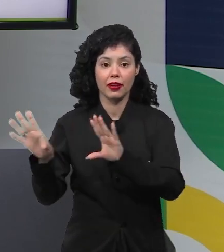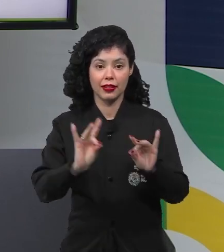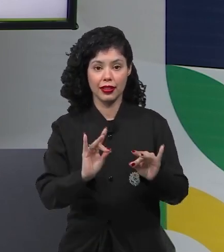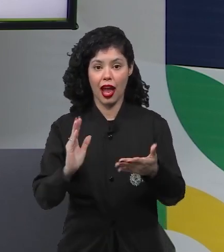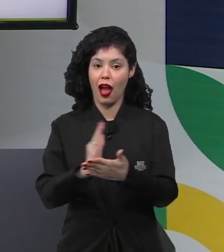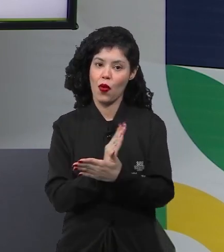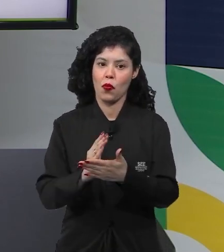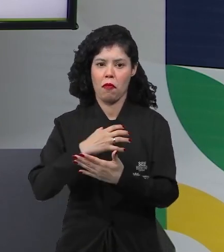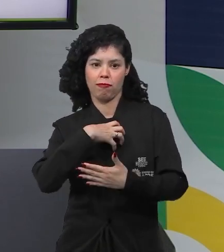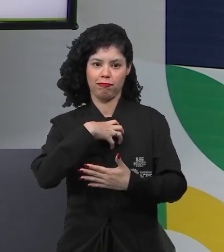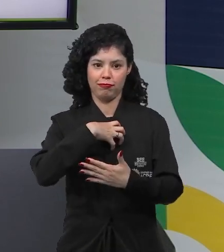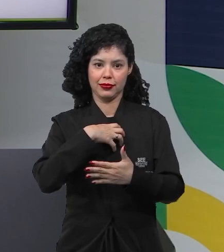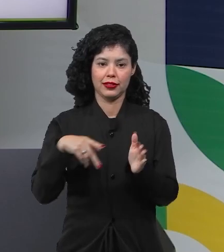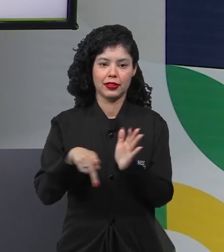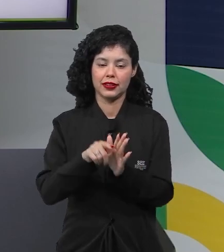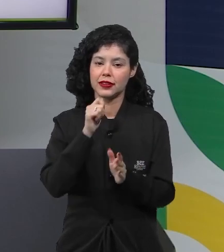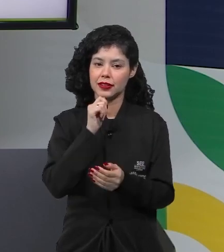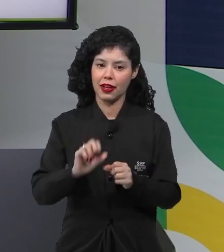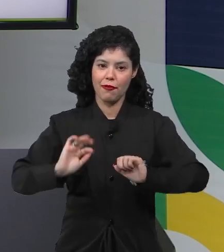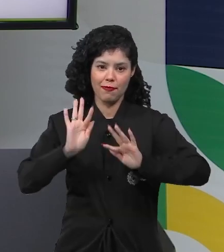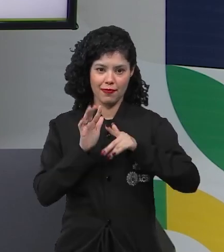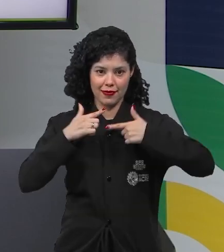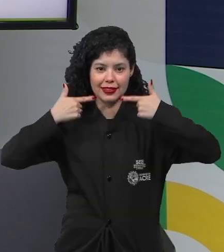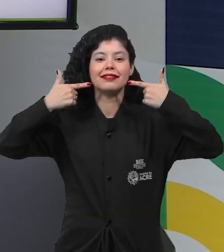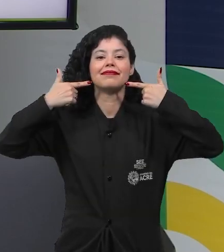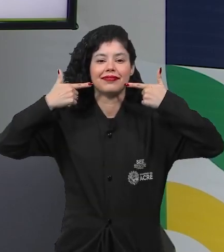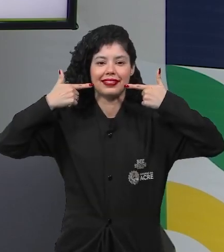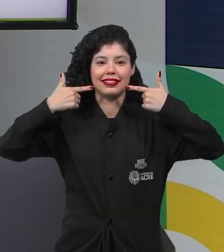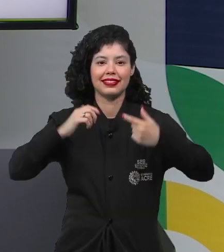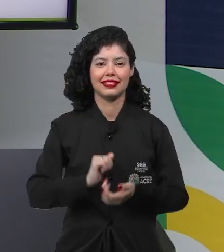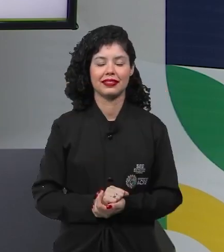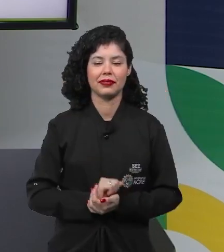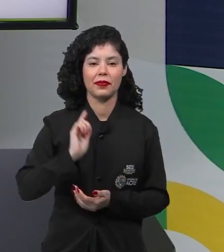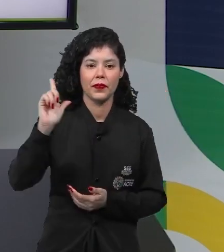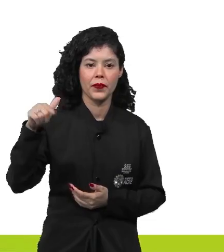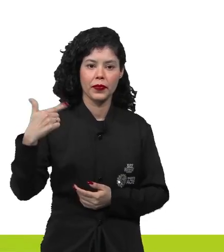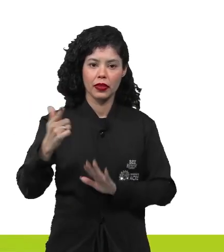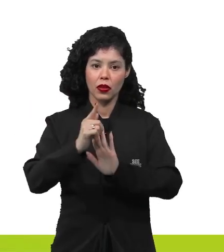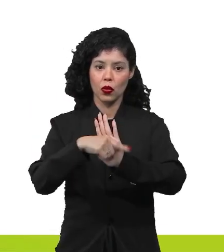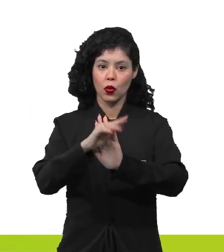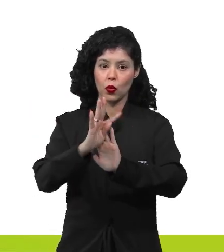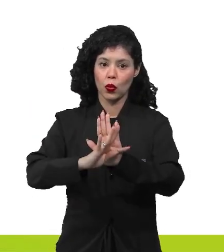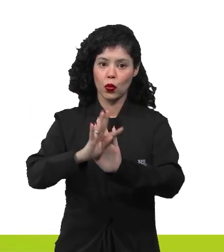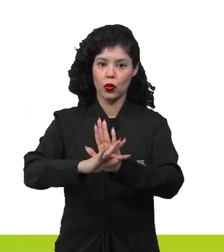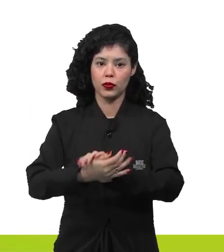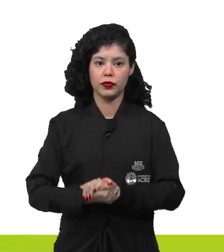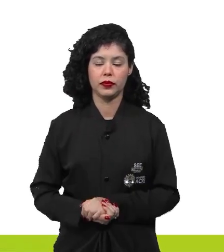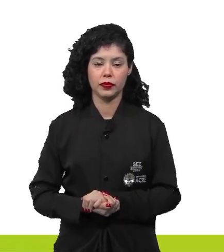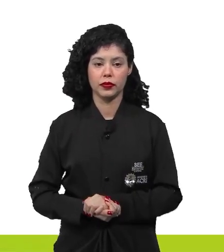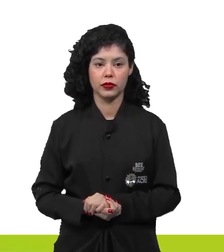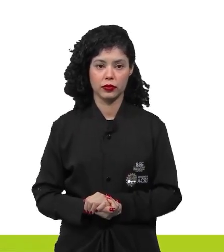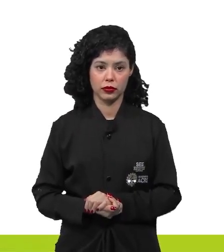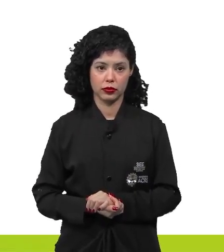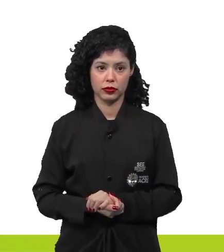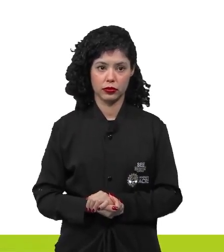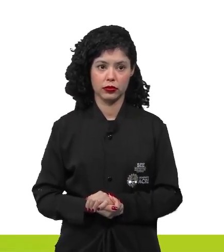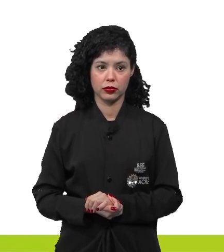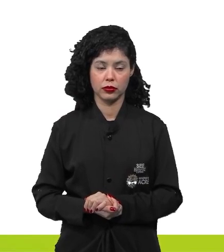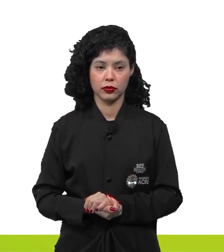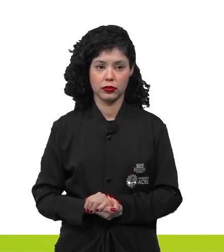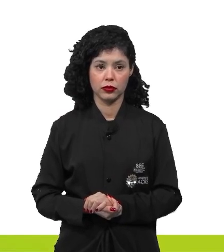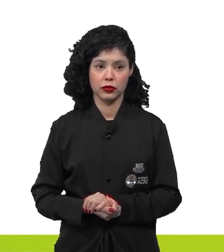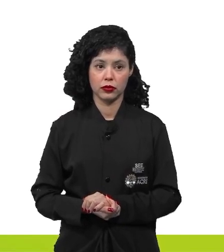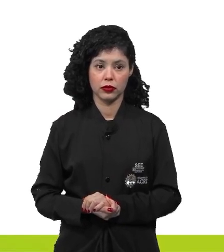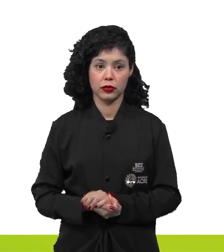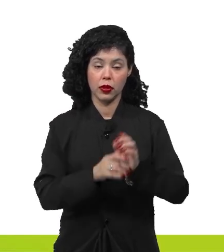de algum modo, a felicidade. Vamos ao próximo gênero textual, que é